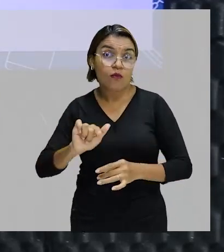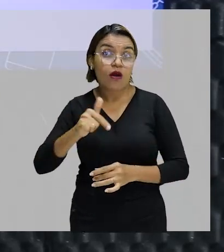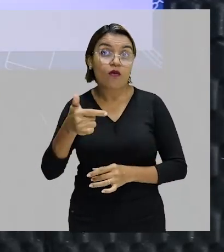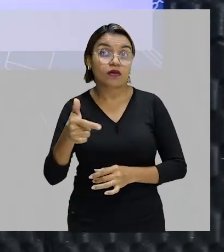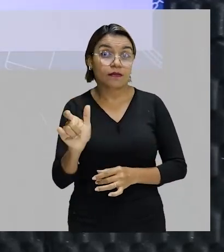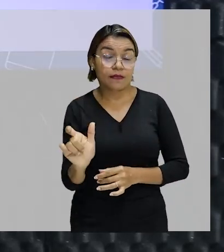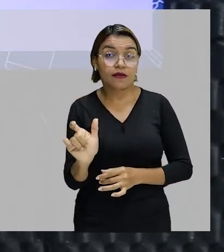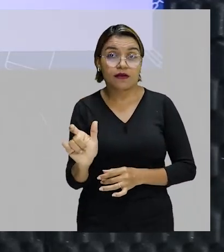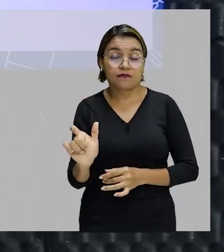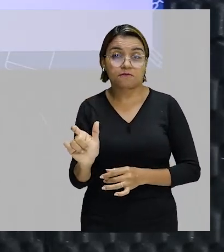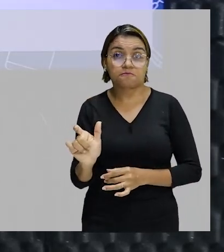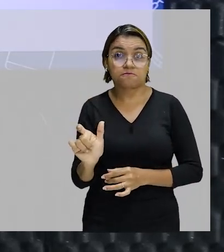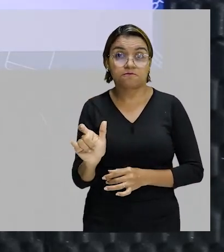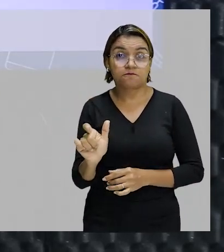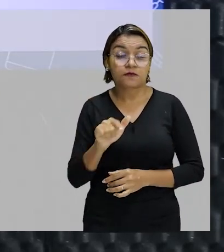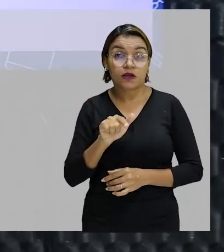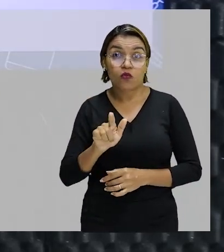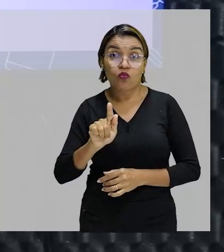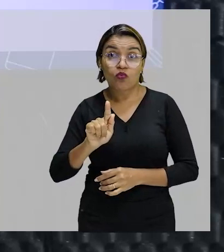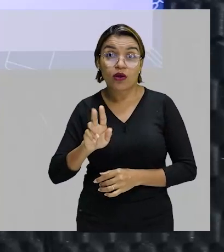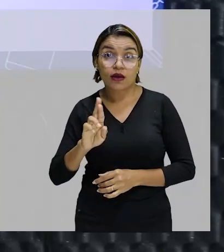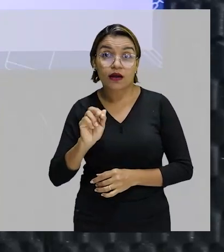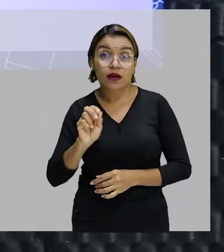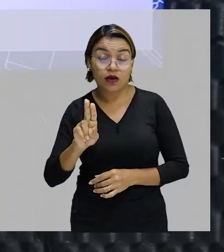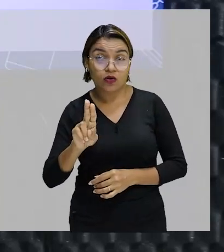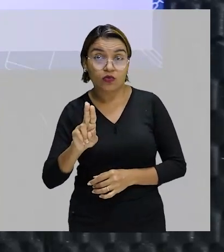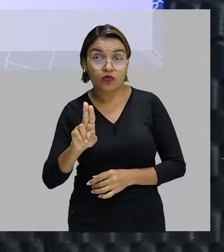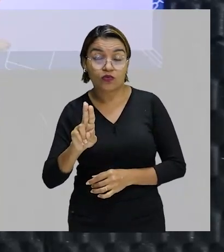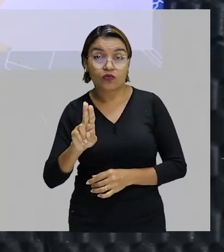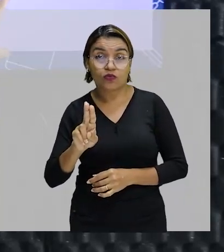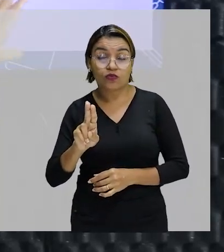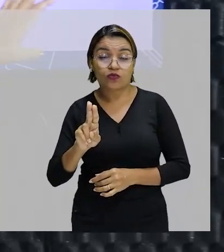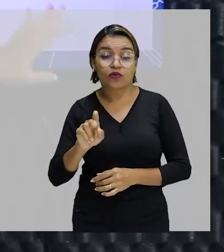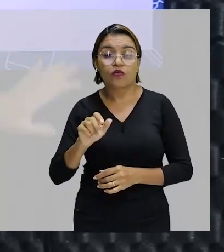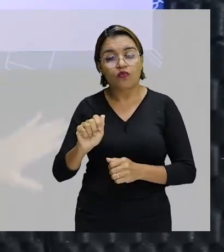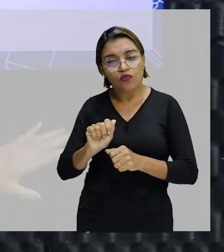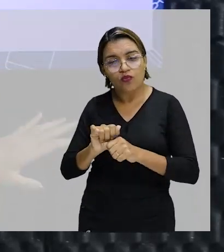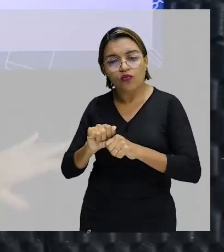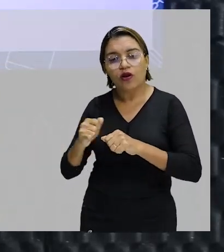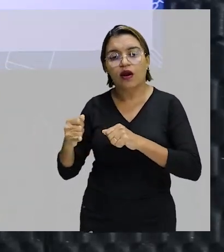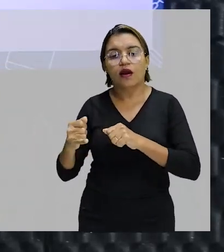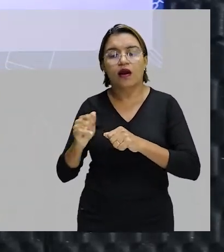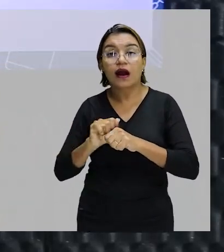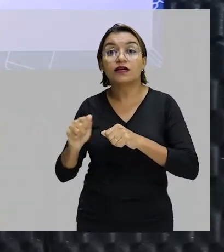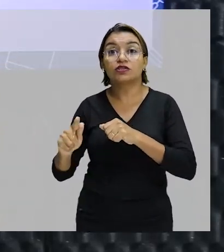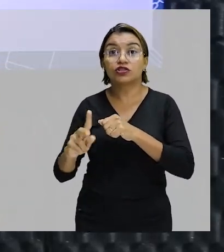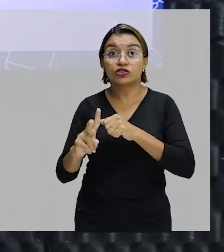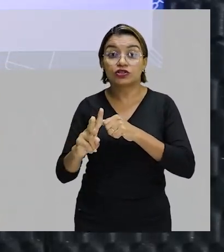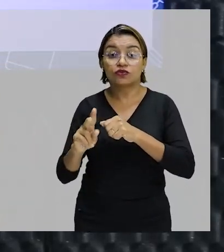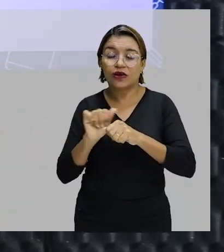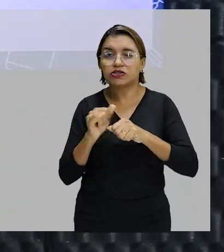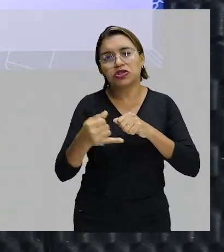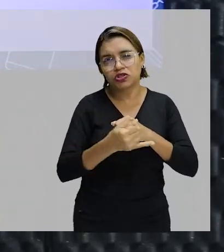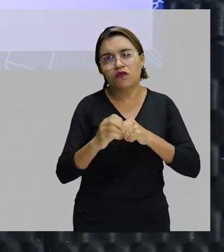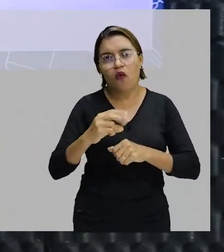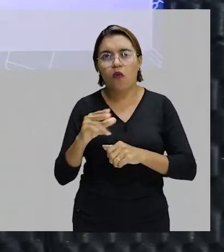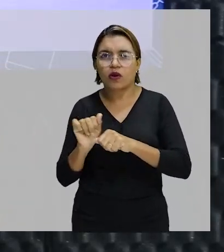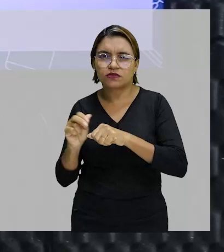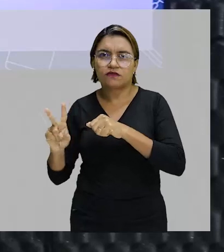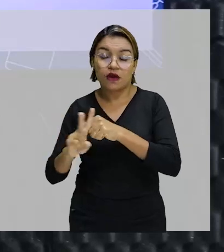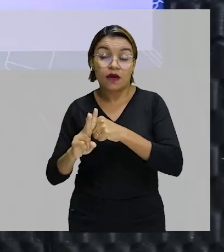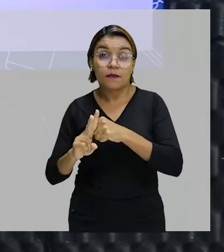palavra. Nesse grau, o adjetivo does not make comparison. O adjetivo ou o